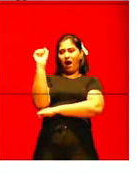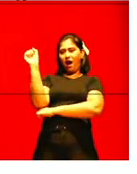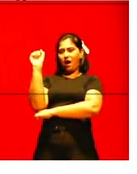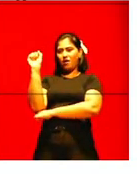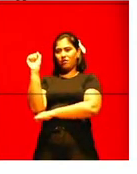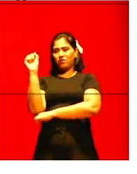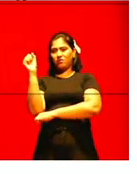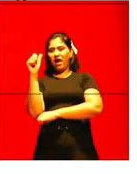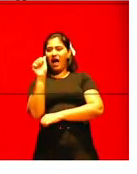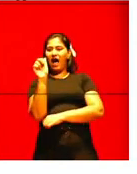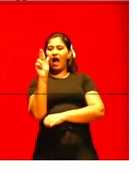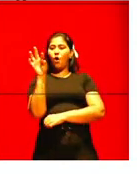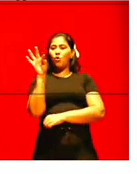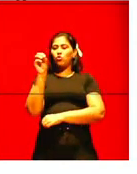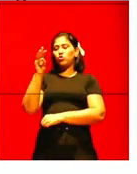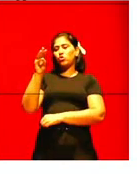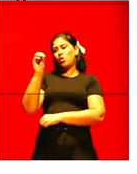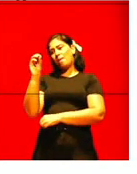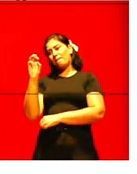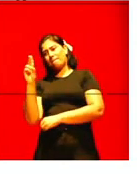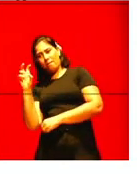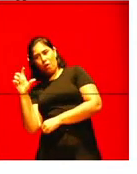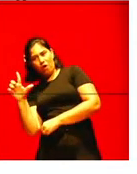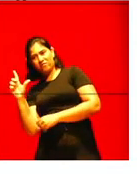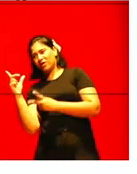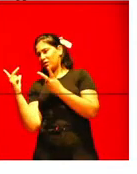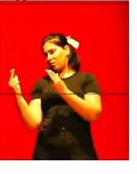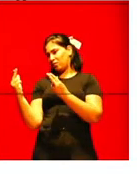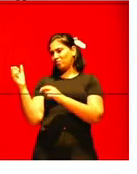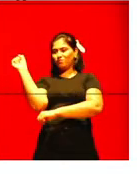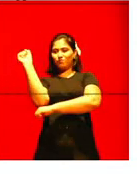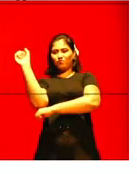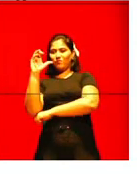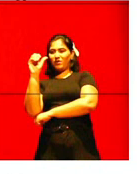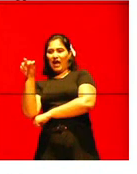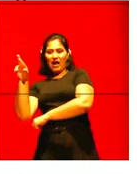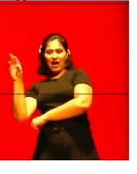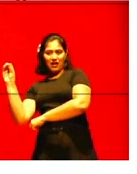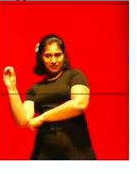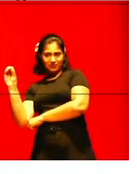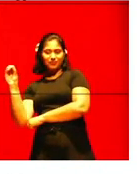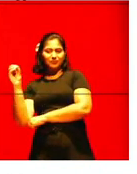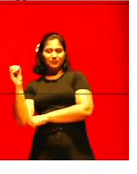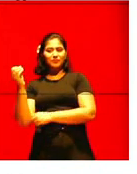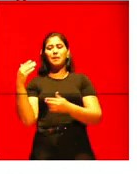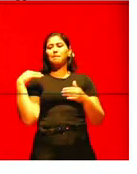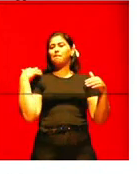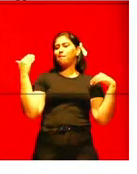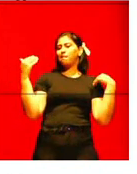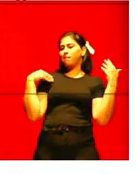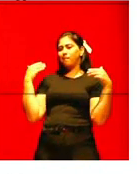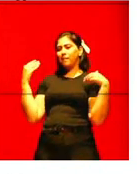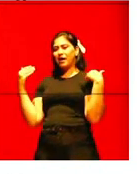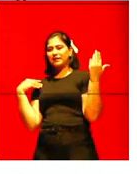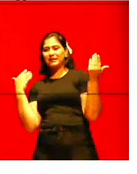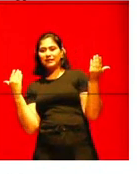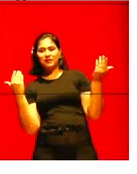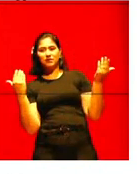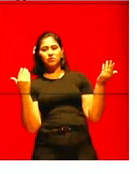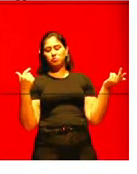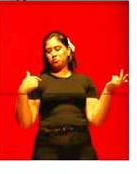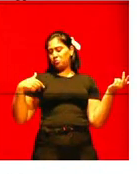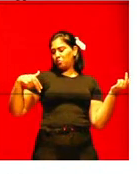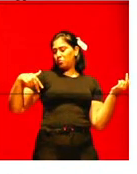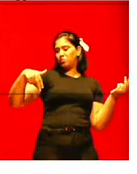comprar um carro. Pegarão um defluxo em vez de um resfriado. Vão andar no passeio em vez de passear na